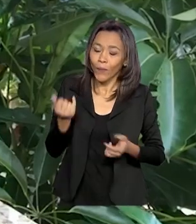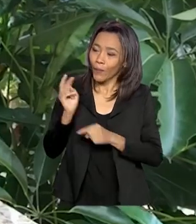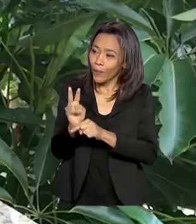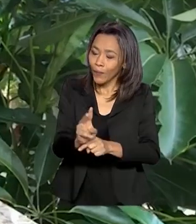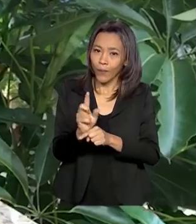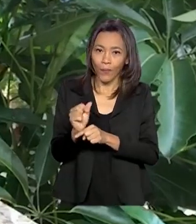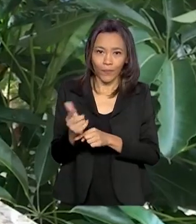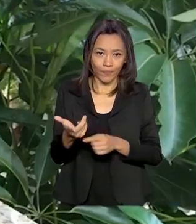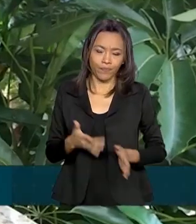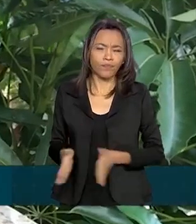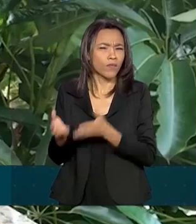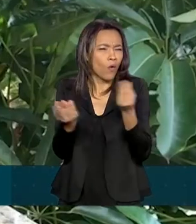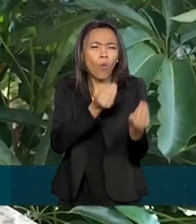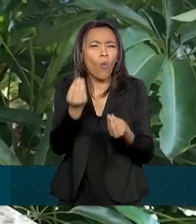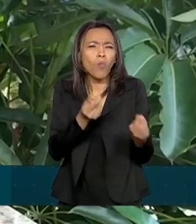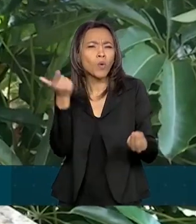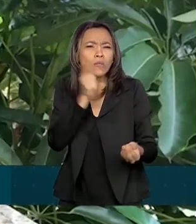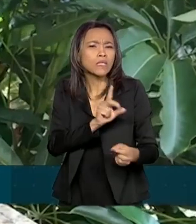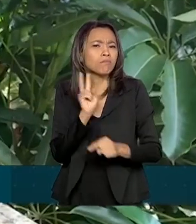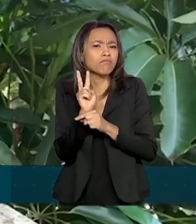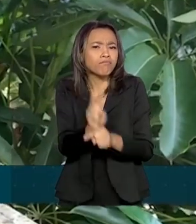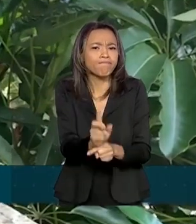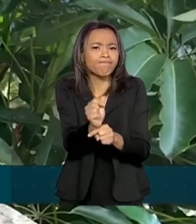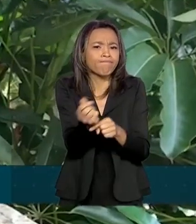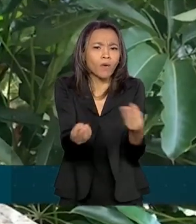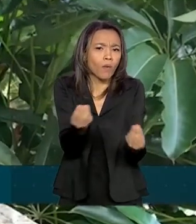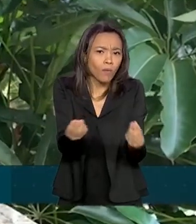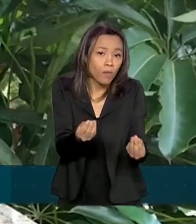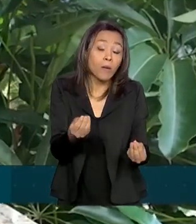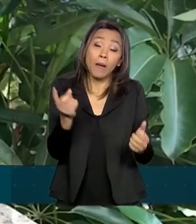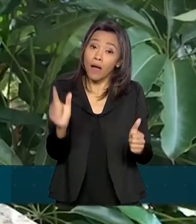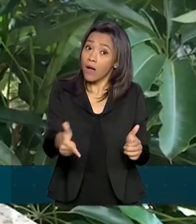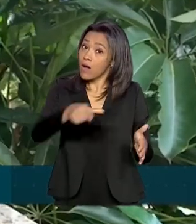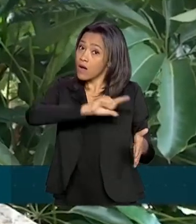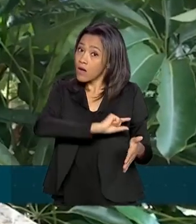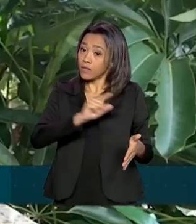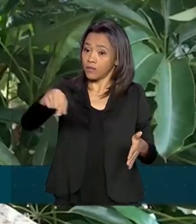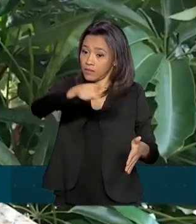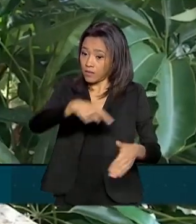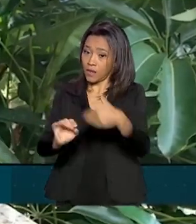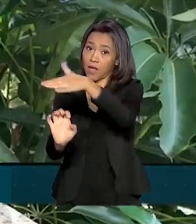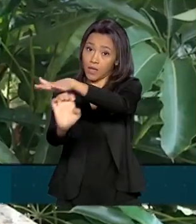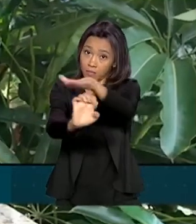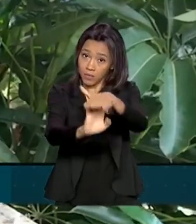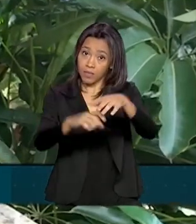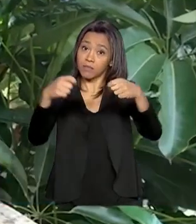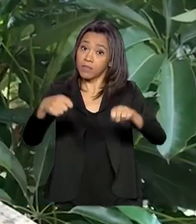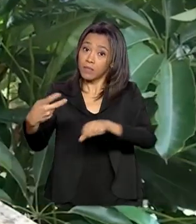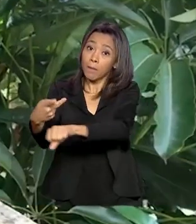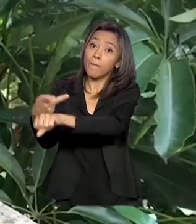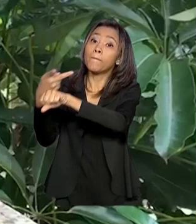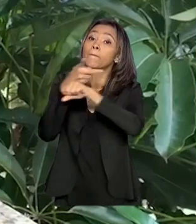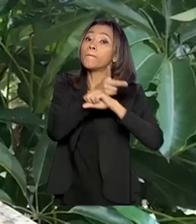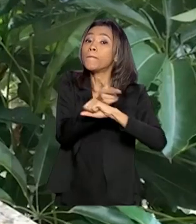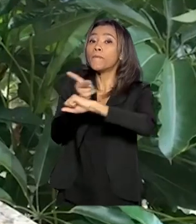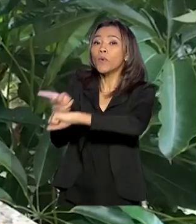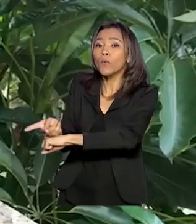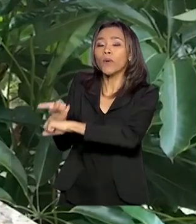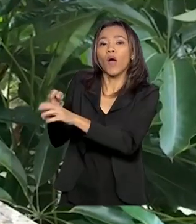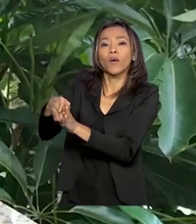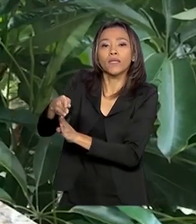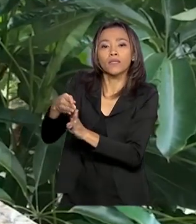ter uma linha de crédito é necessário, antes de mais nada, que o pequeno empresário busque orientação no Sebrae.